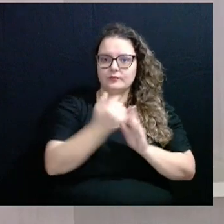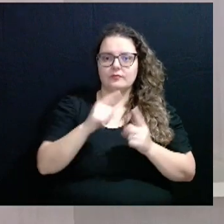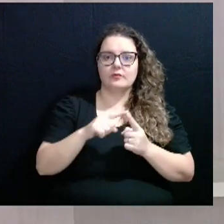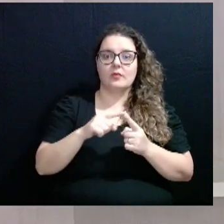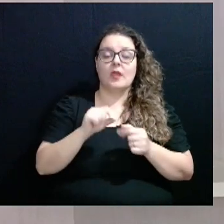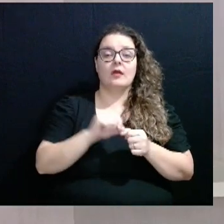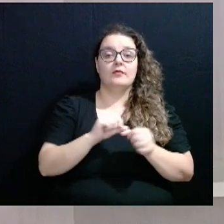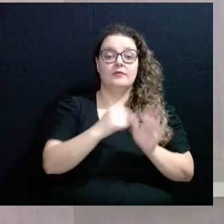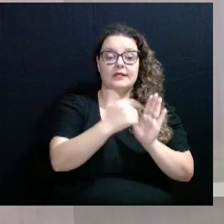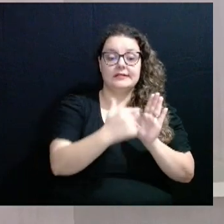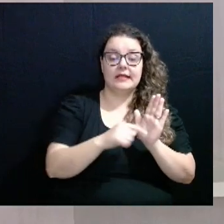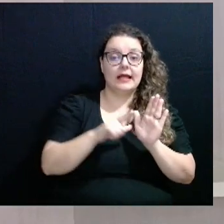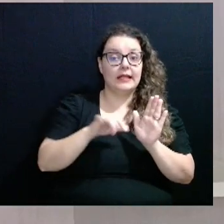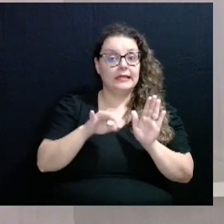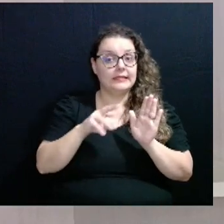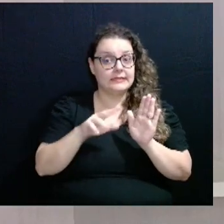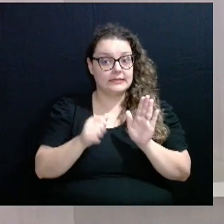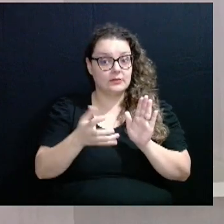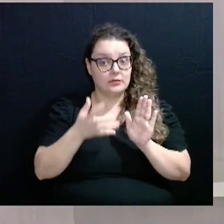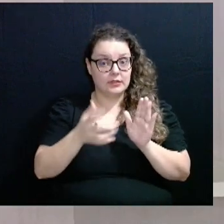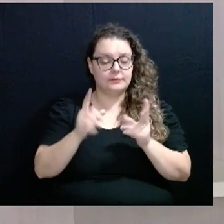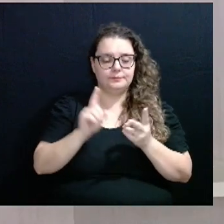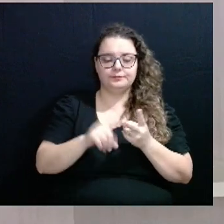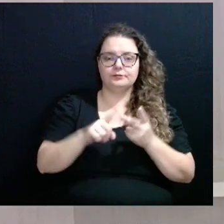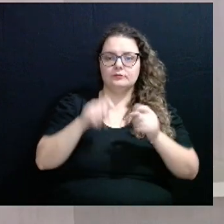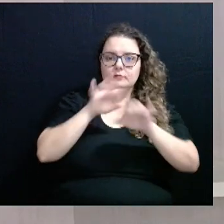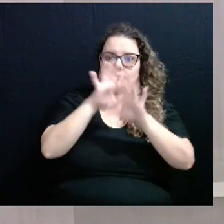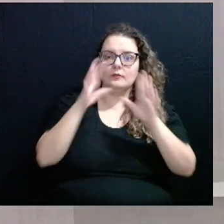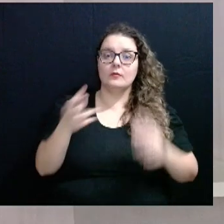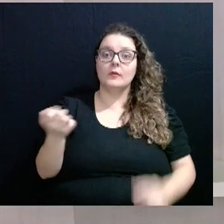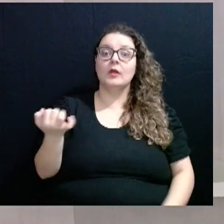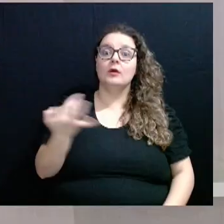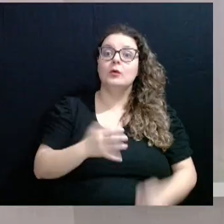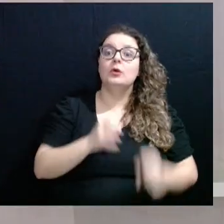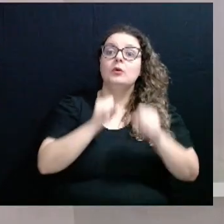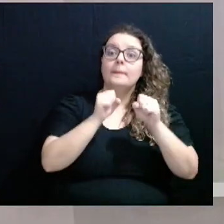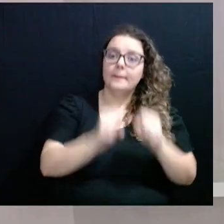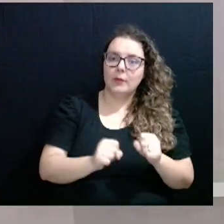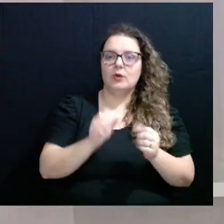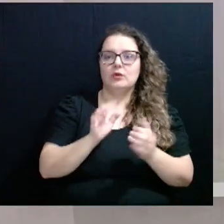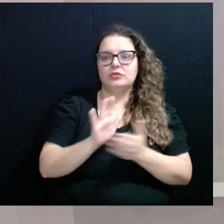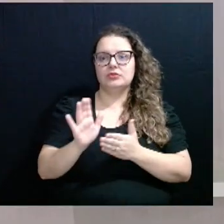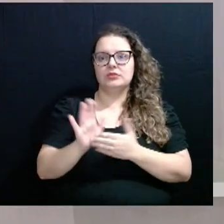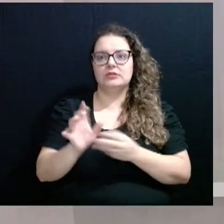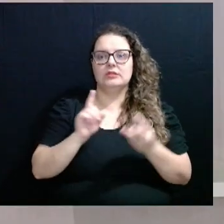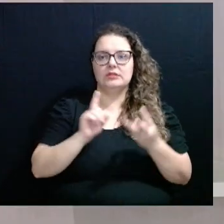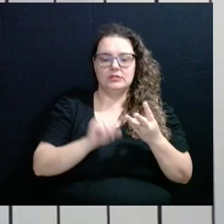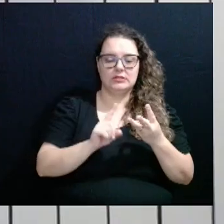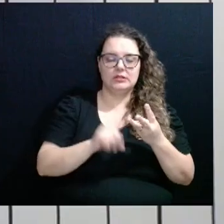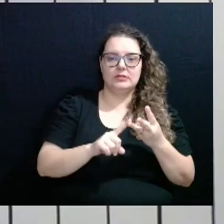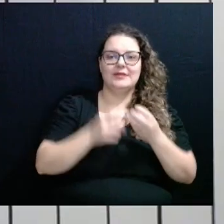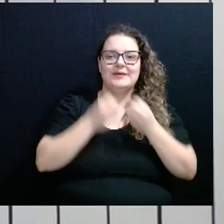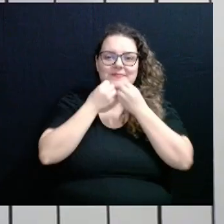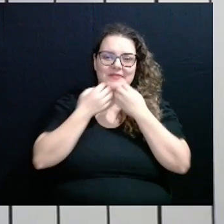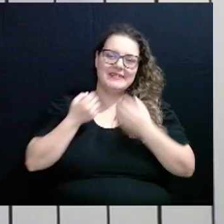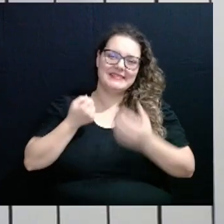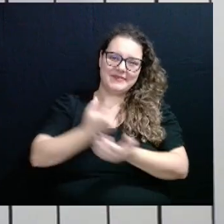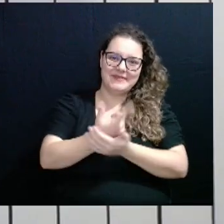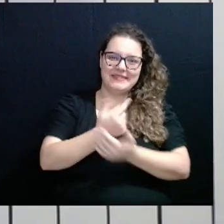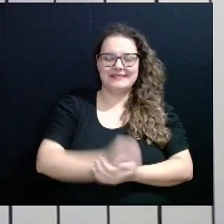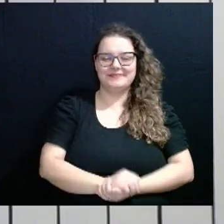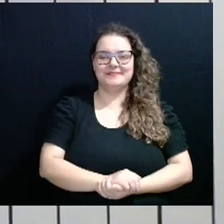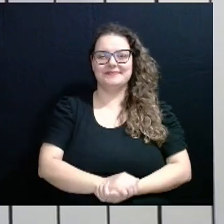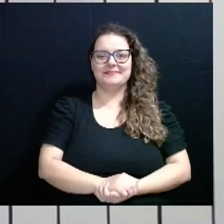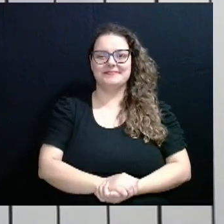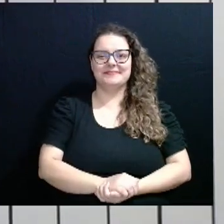quer. Segundo, tenha bem claro quanto você pode gastar. E terceiro, boas compras. Bom, vamos